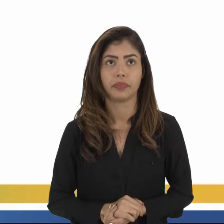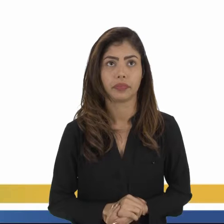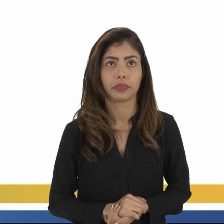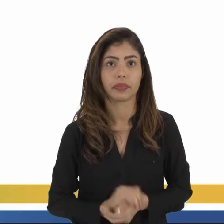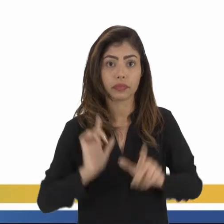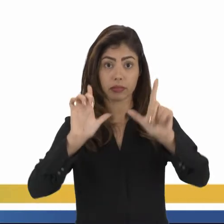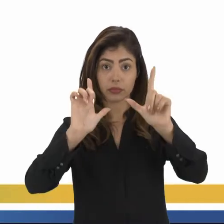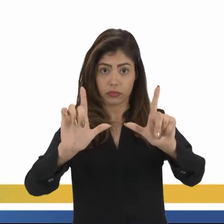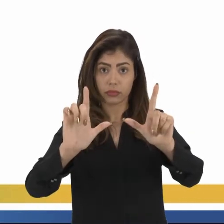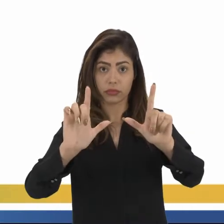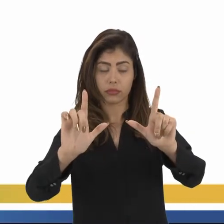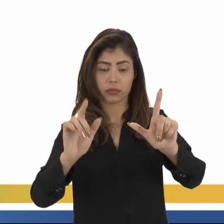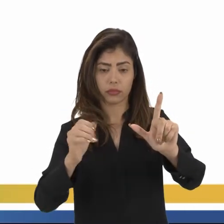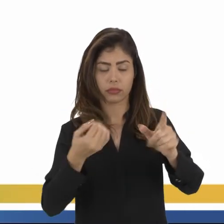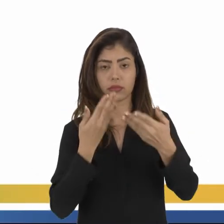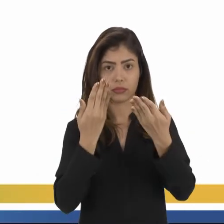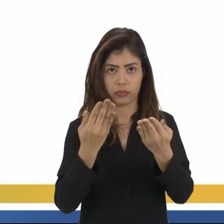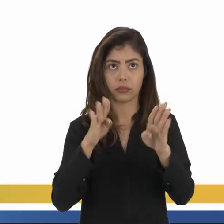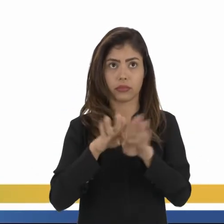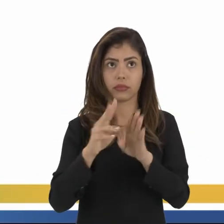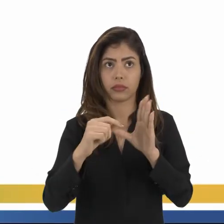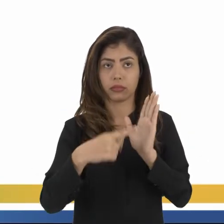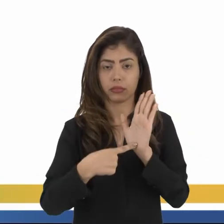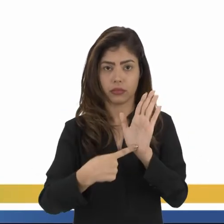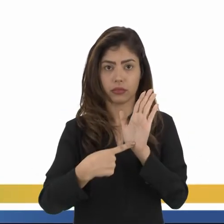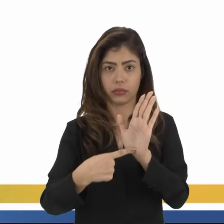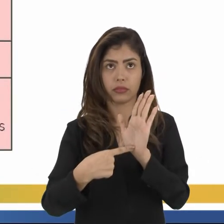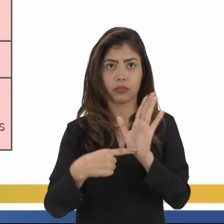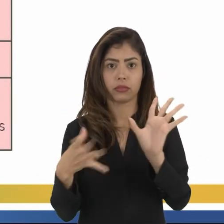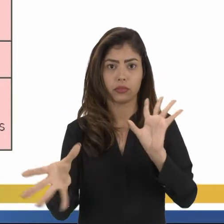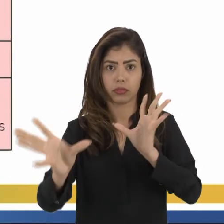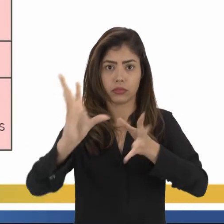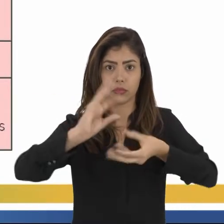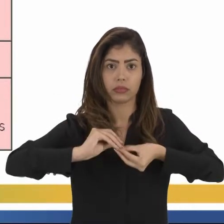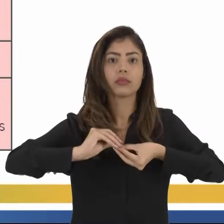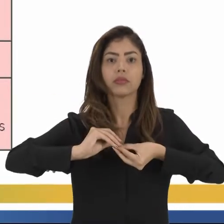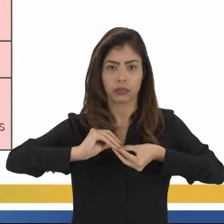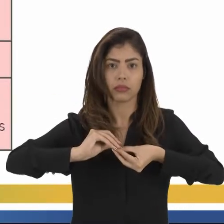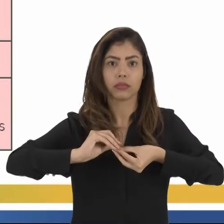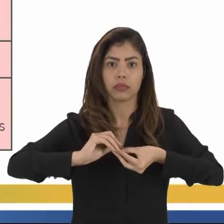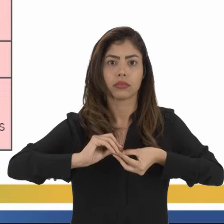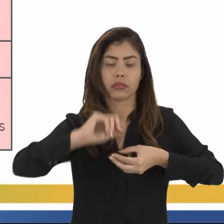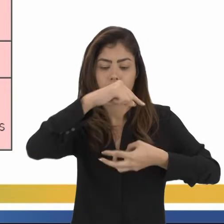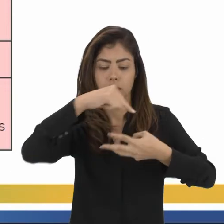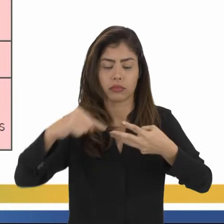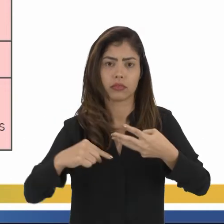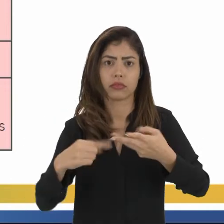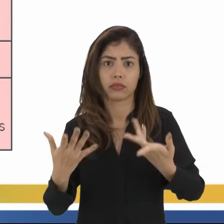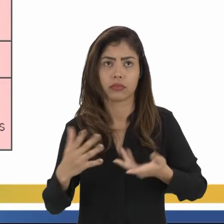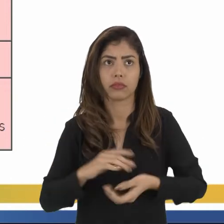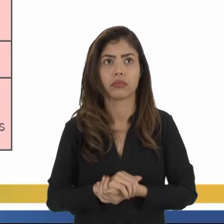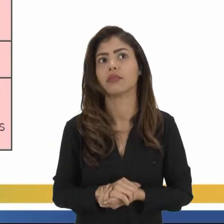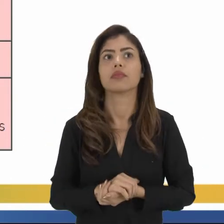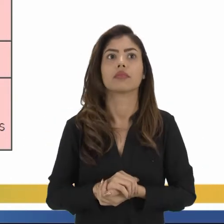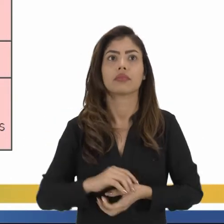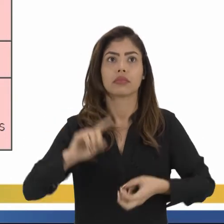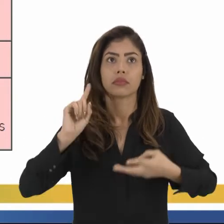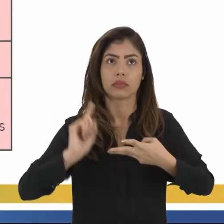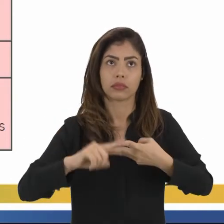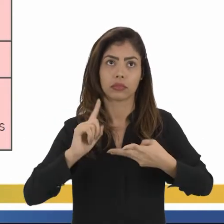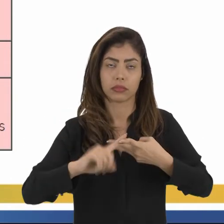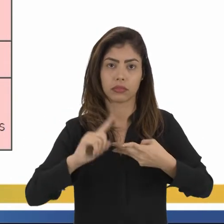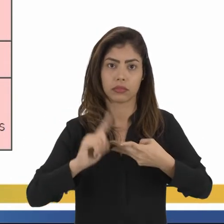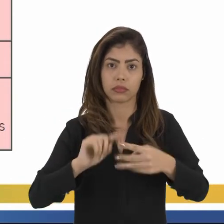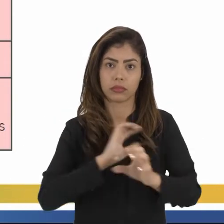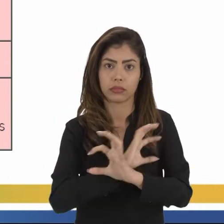Este quadro comparativo possui um resumo dos nossos tecidos. Tecido muscular